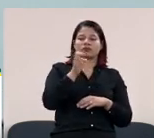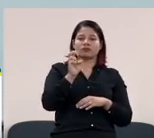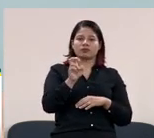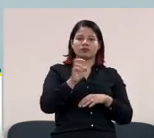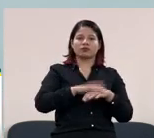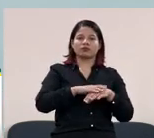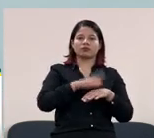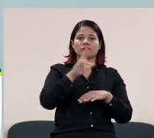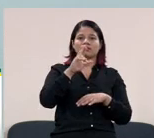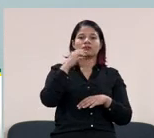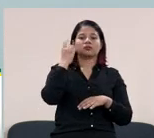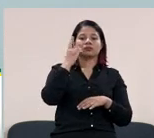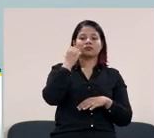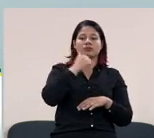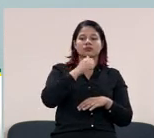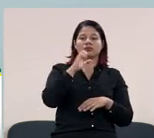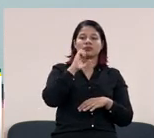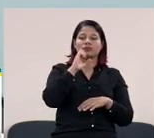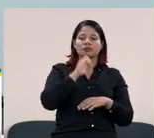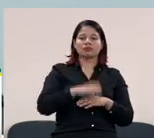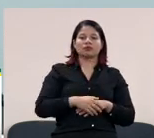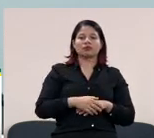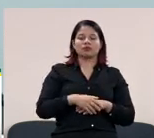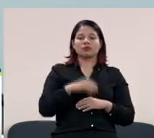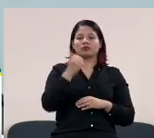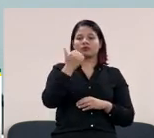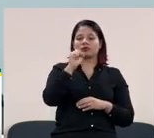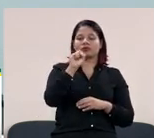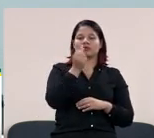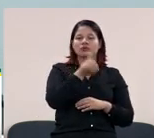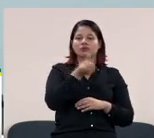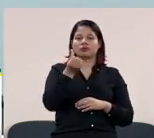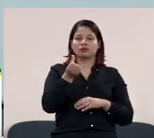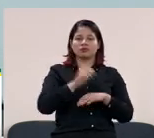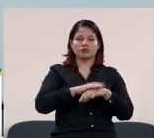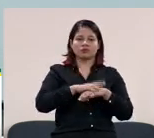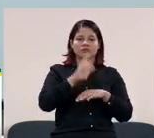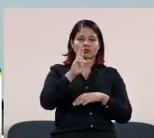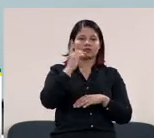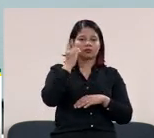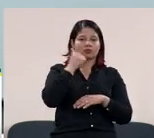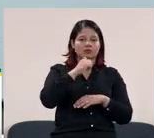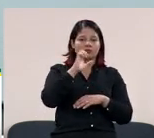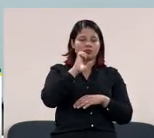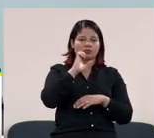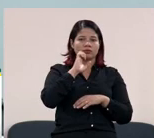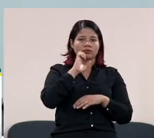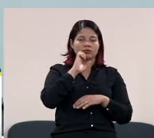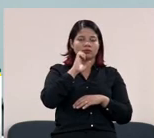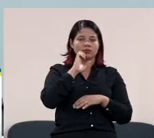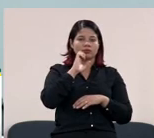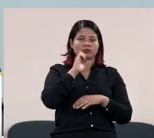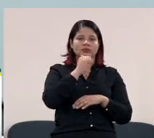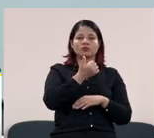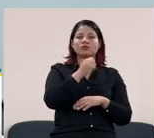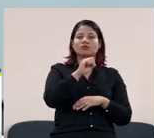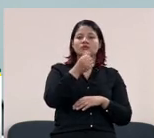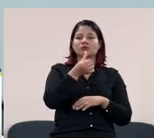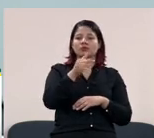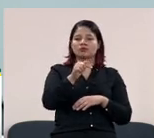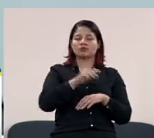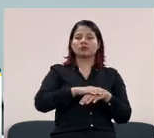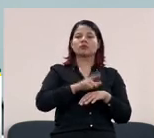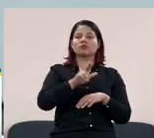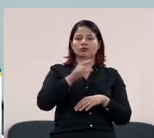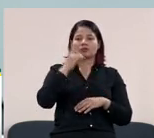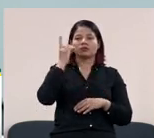autoria da deputada Edna Alzeia, indicação 1866, de autoria da deputada Edna Alzeia, indicação 1867, de autoria